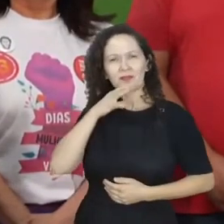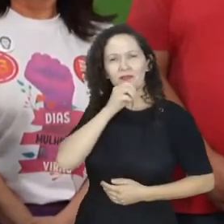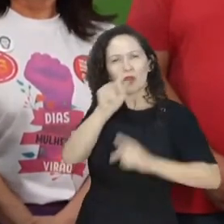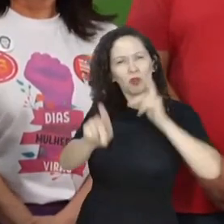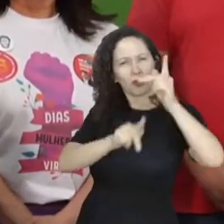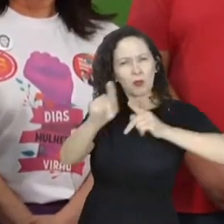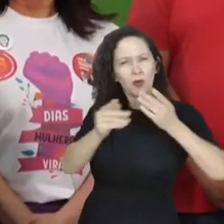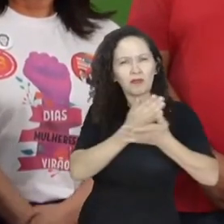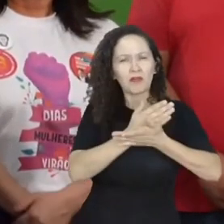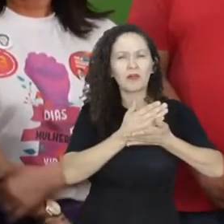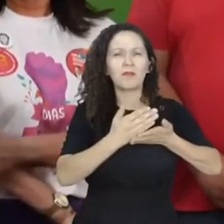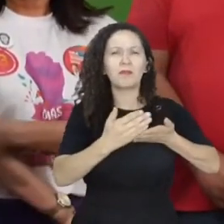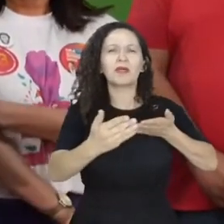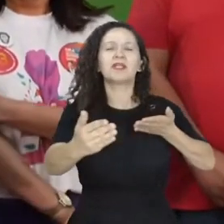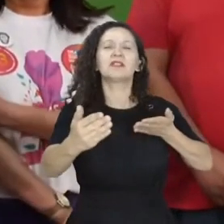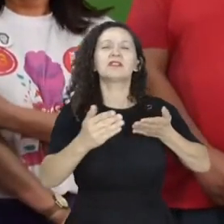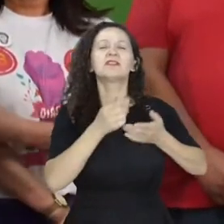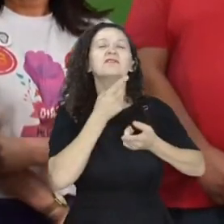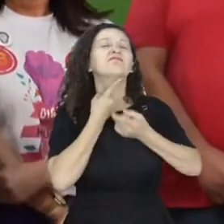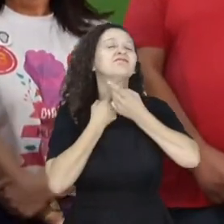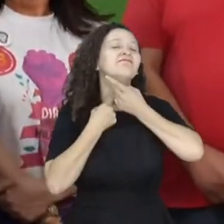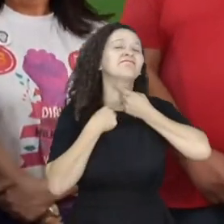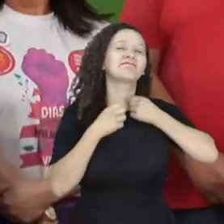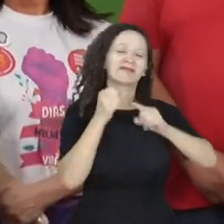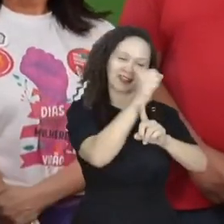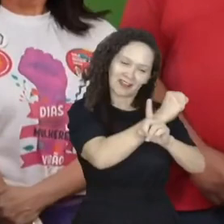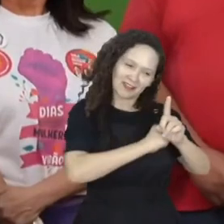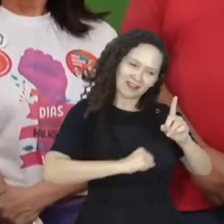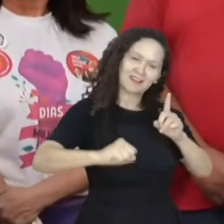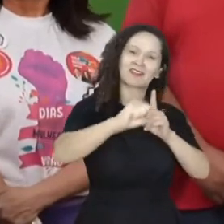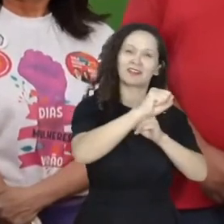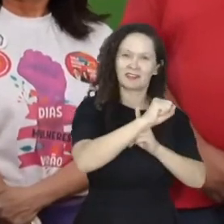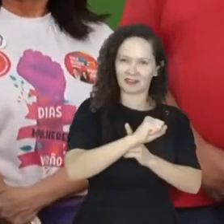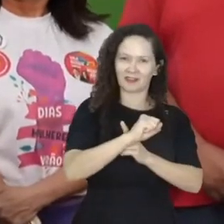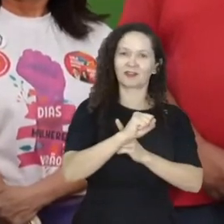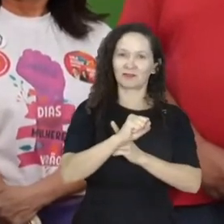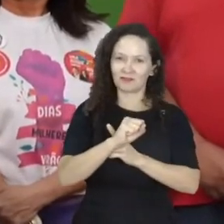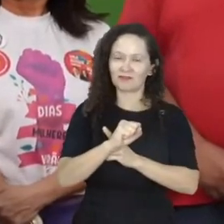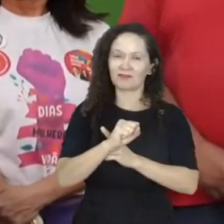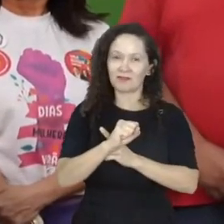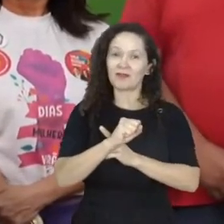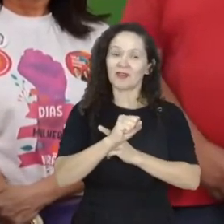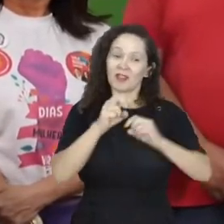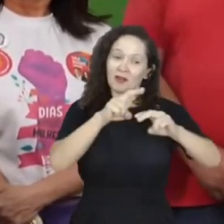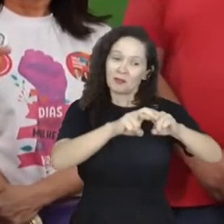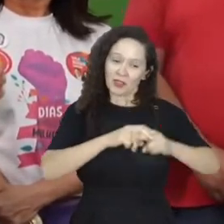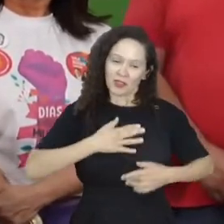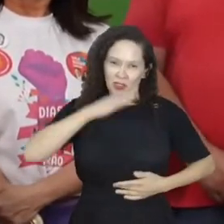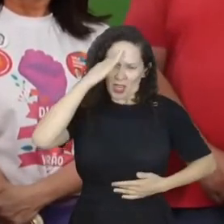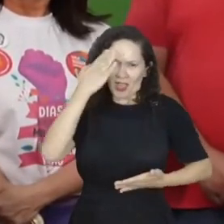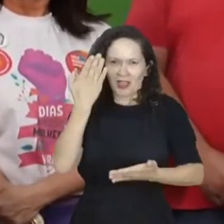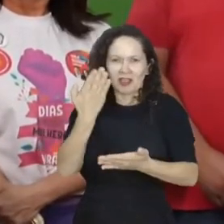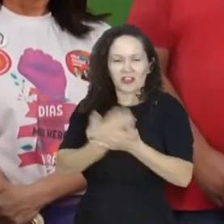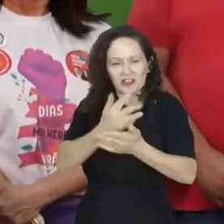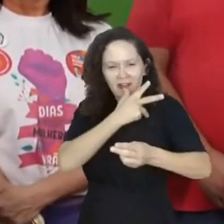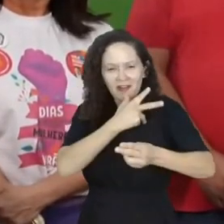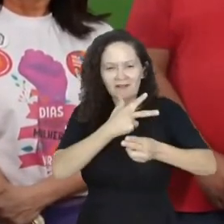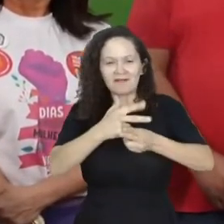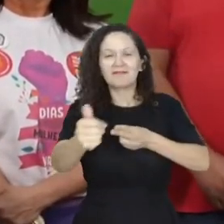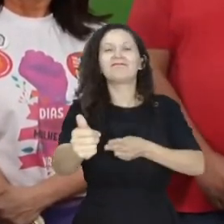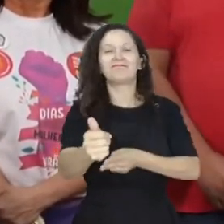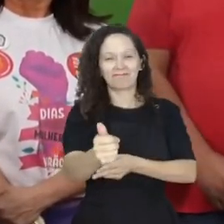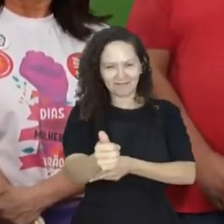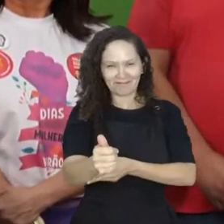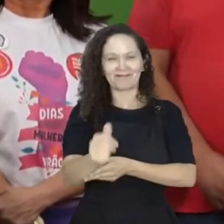está com essa pressa, com essa vontade, com essa ansiedade. E é por isso que eu estou convencido da vitória